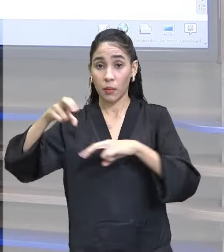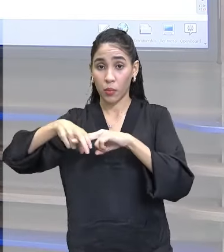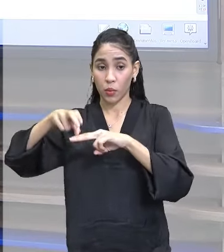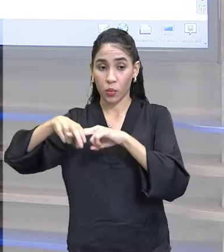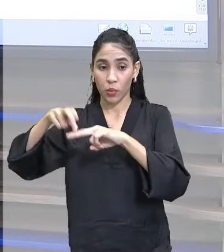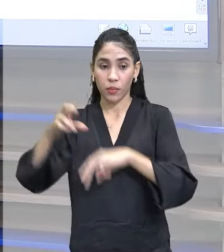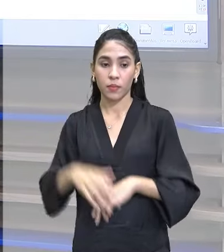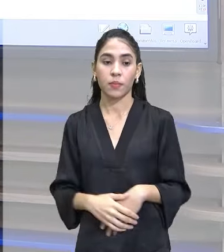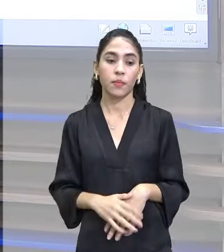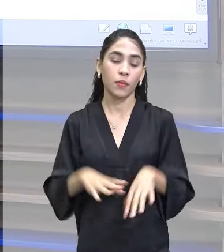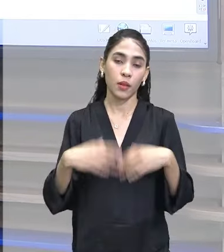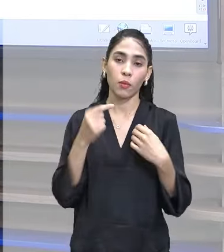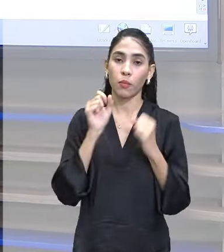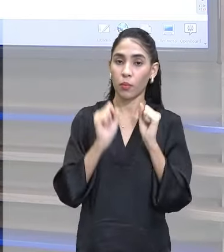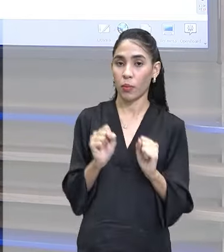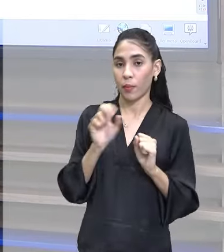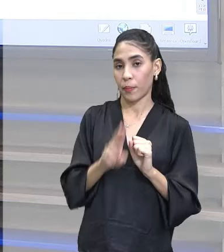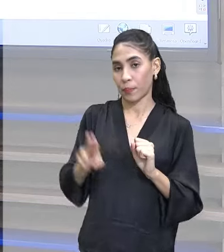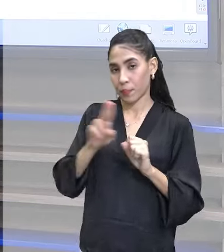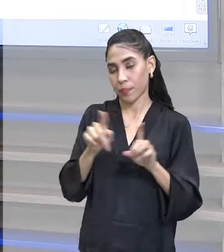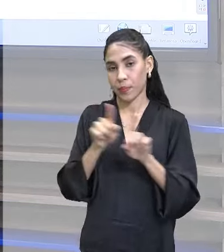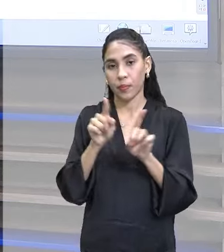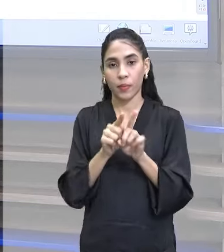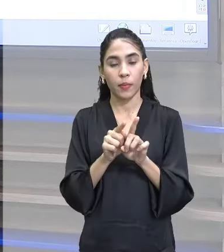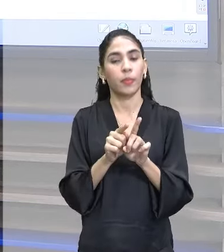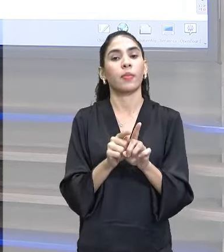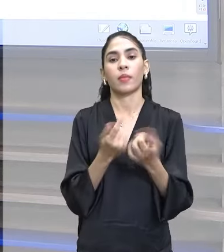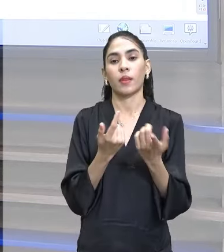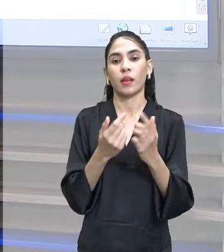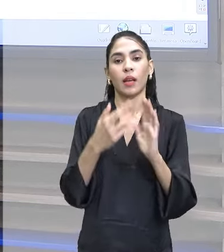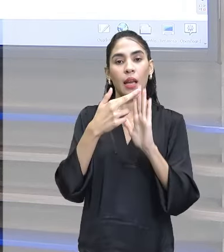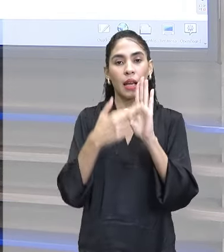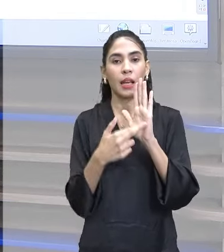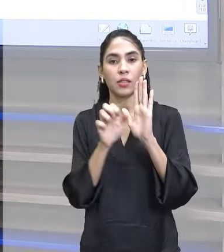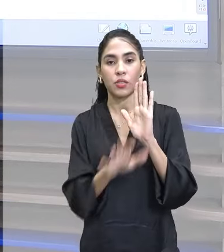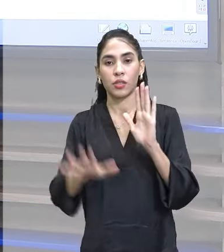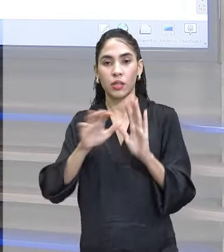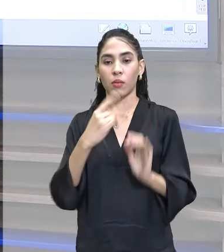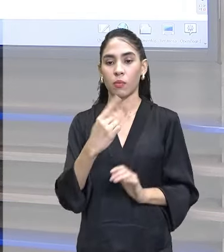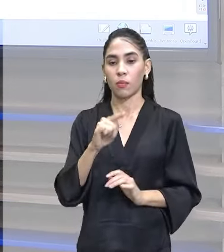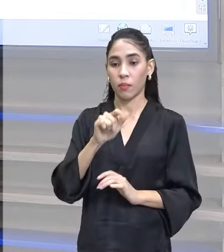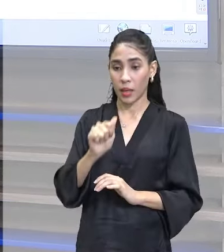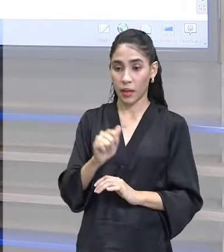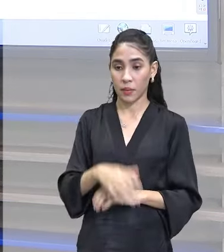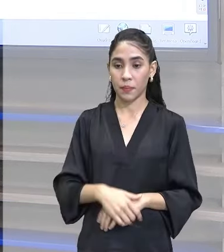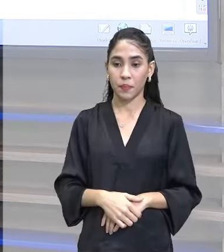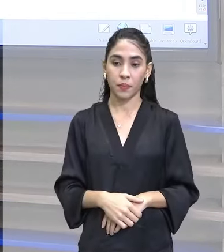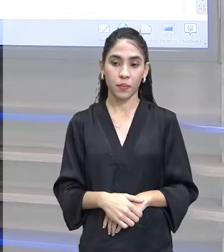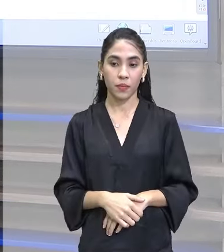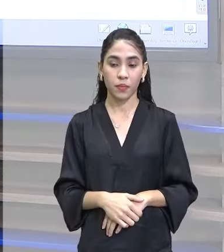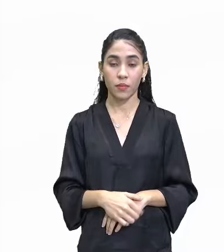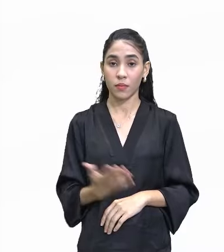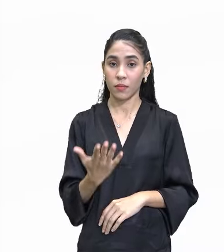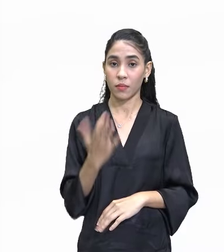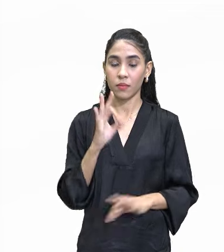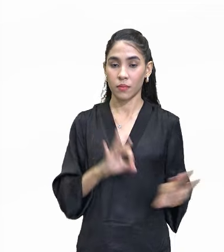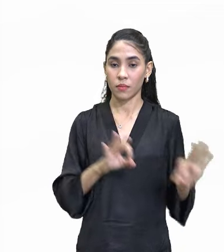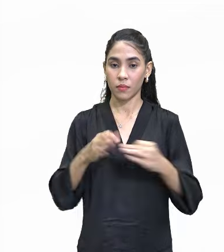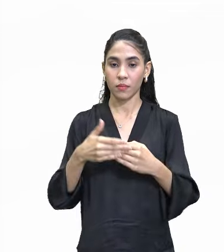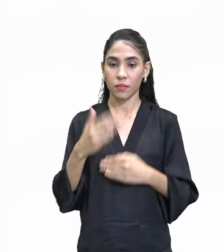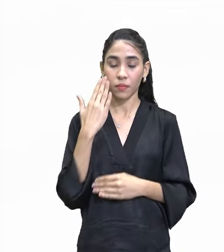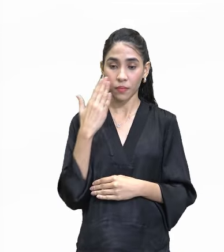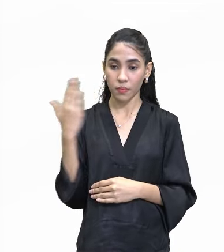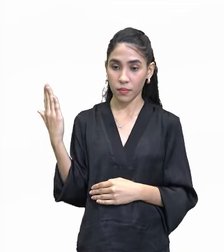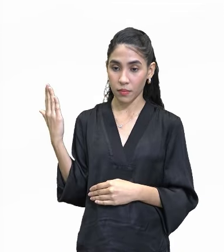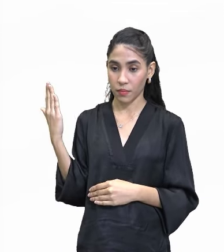Então, a gente pode utilizar também o termo geral da PA. É o que nós vamos fazer agora. Acompanhe aqui na nossa